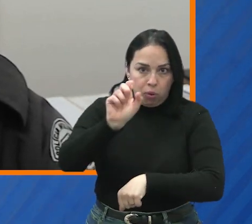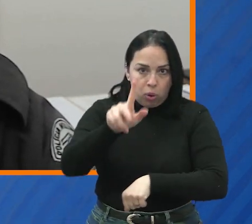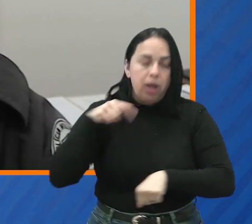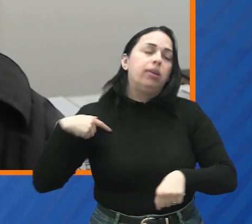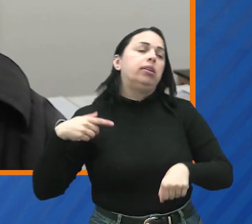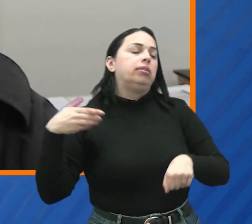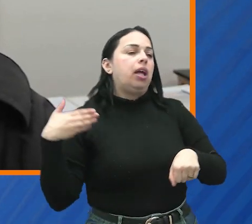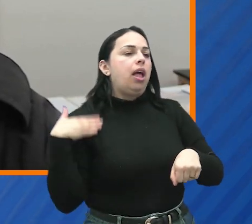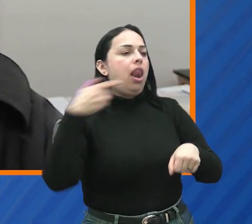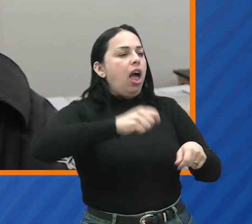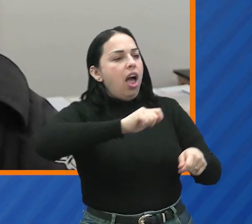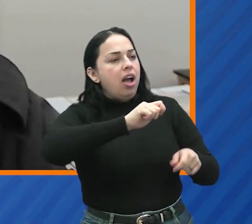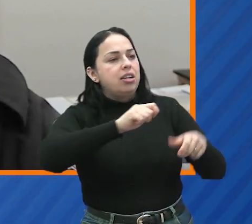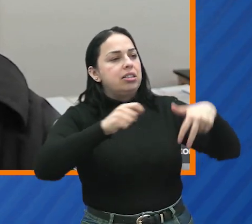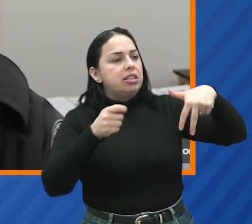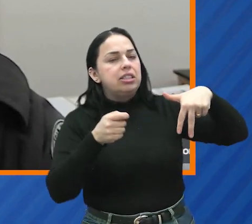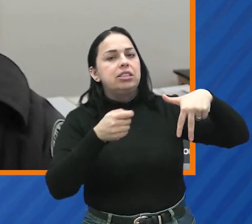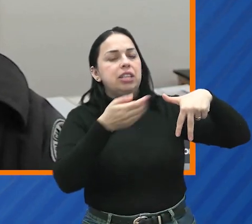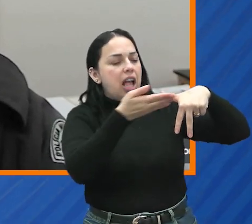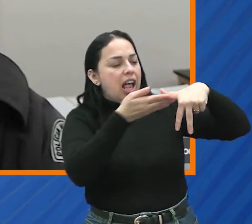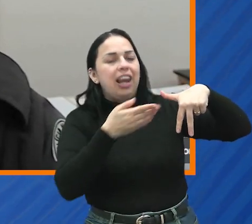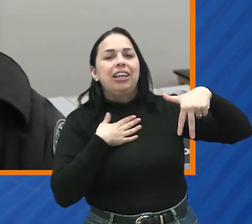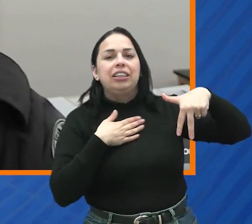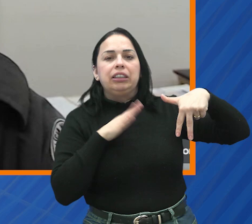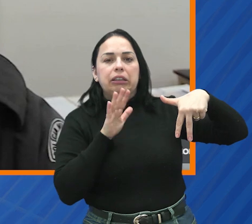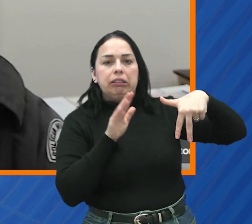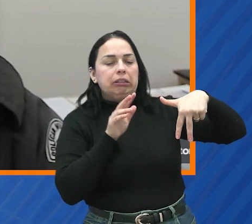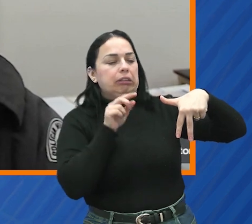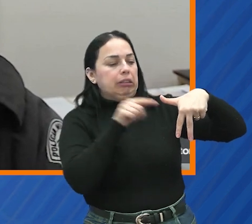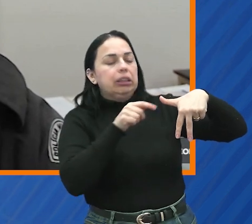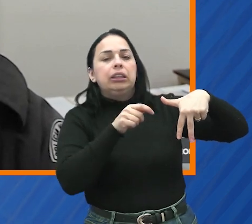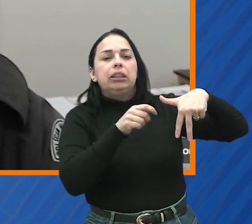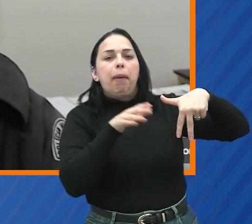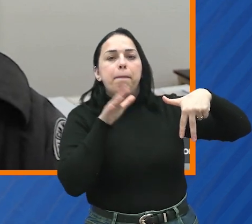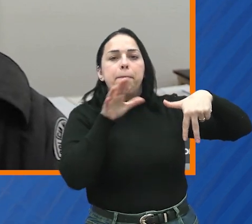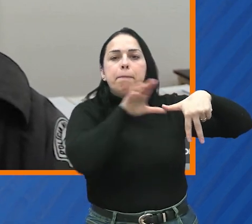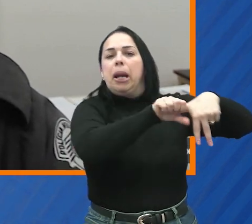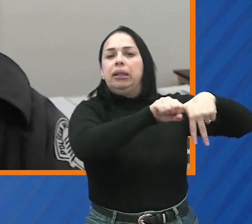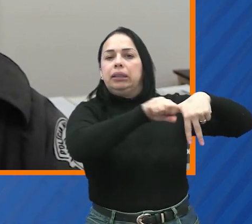tá? Ameaçou ela com faca, manteve ela sob cárcere privado um certo tempo.